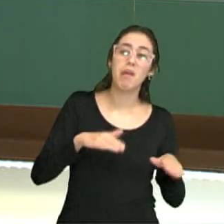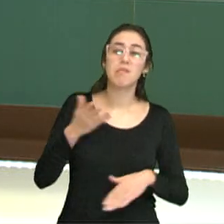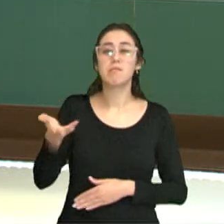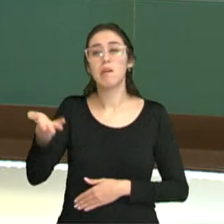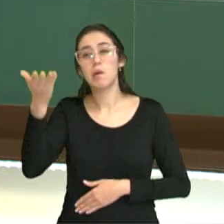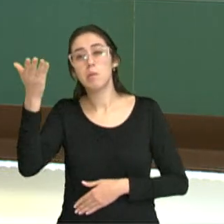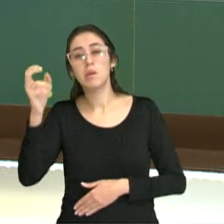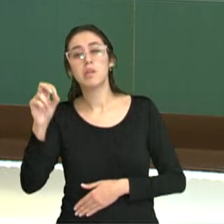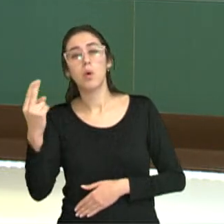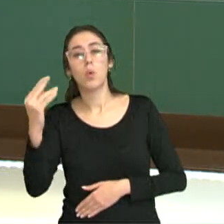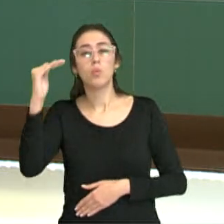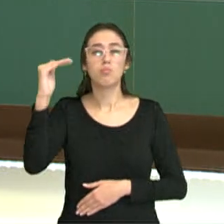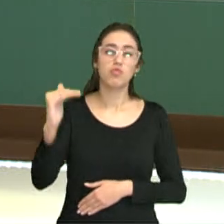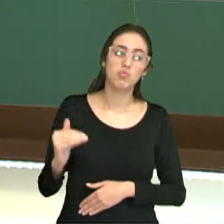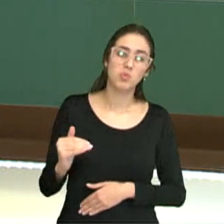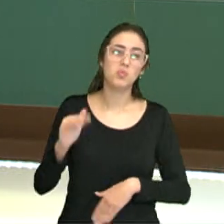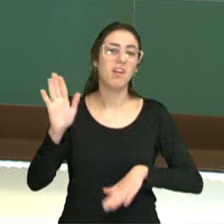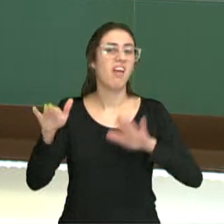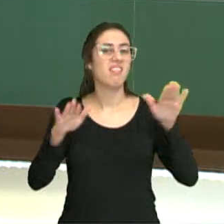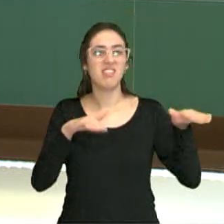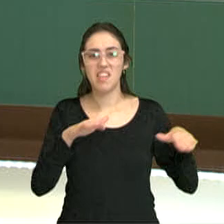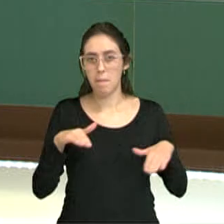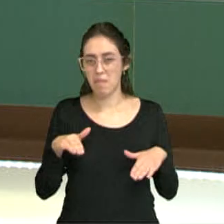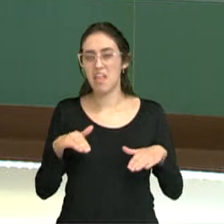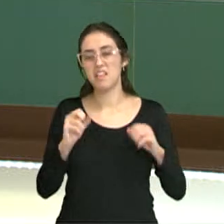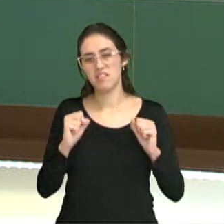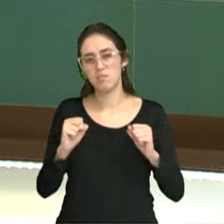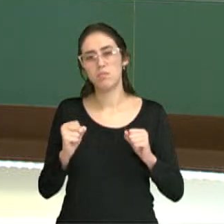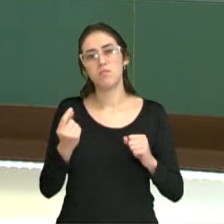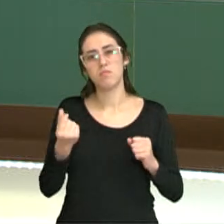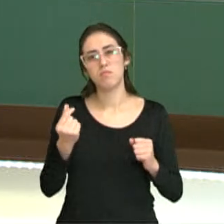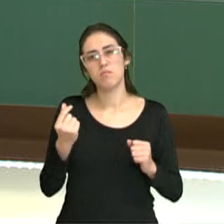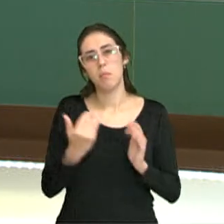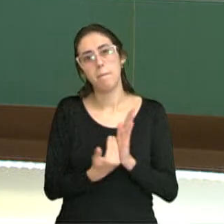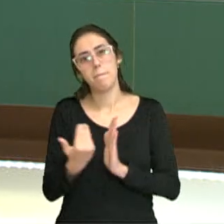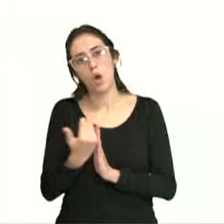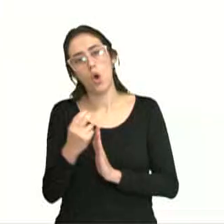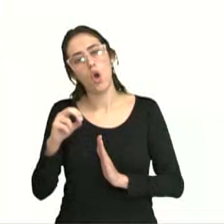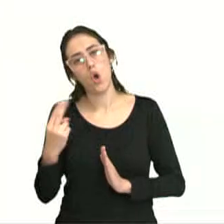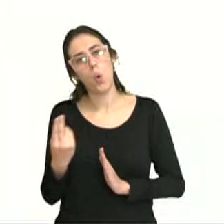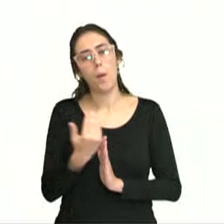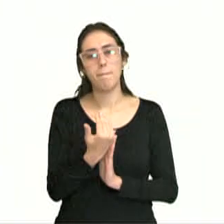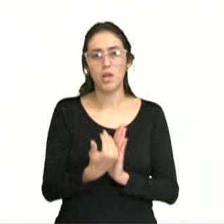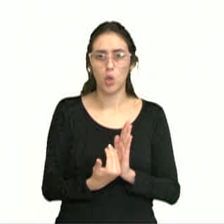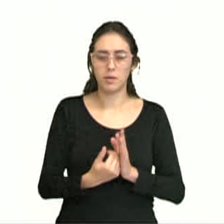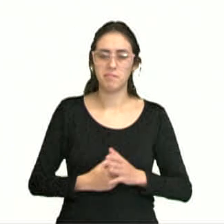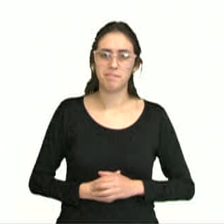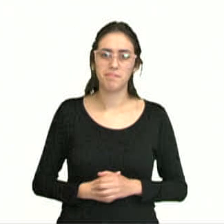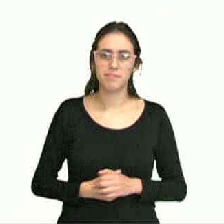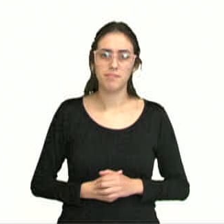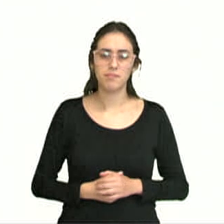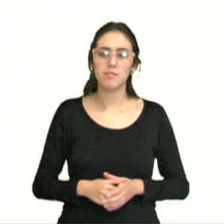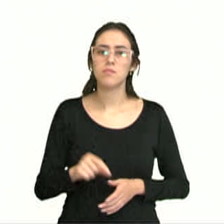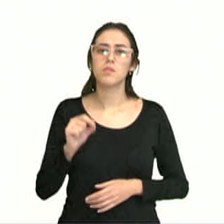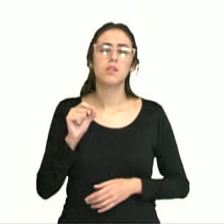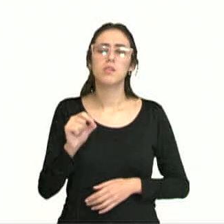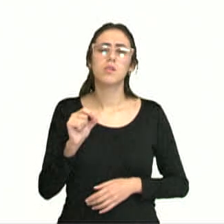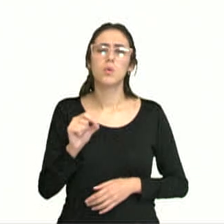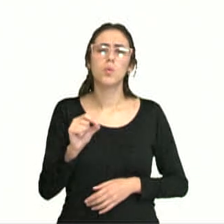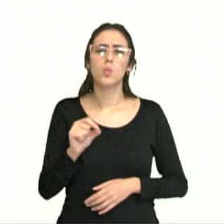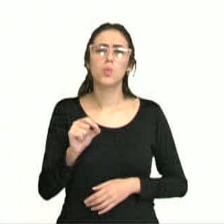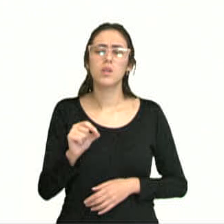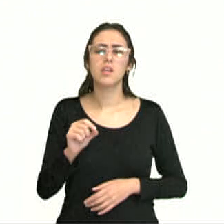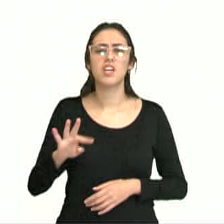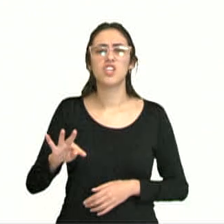mercado para valorar esses valores, dar um valor maior ou um valor menor. O que são o